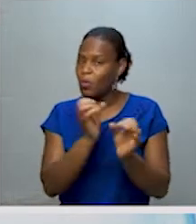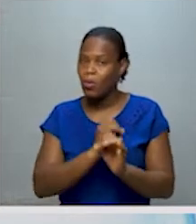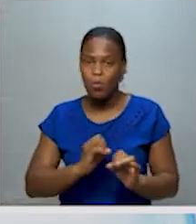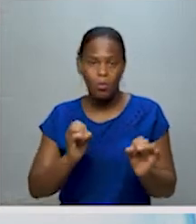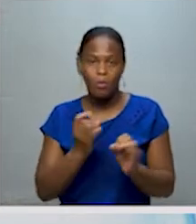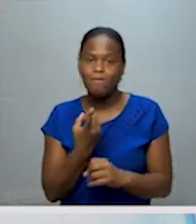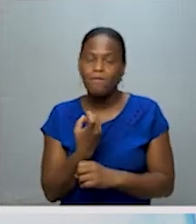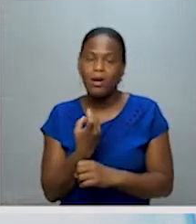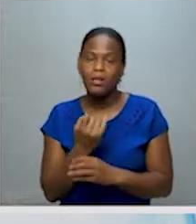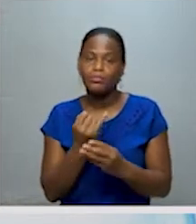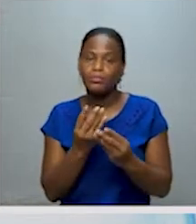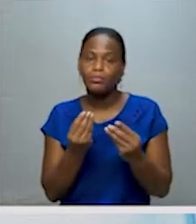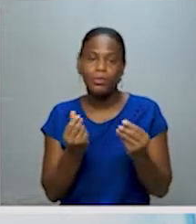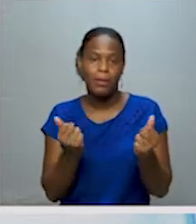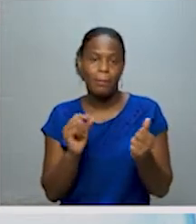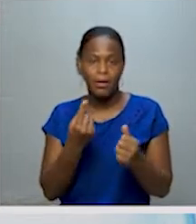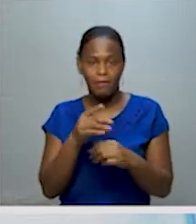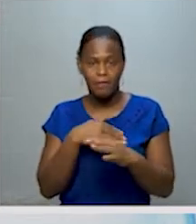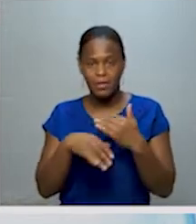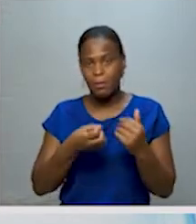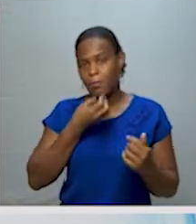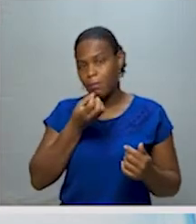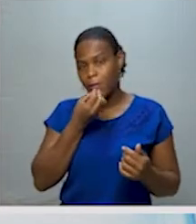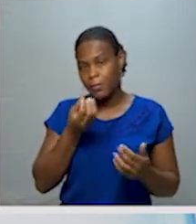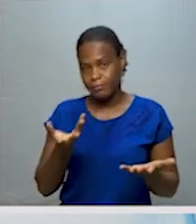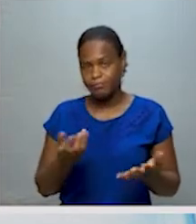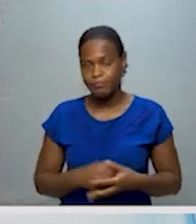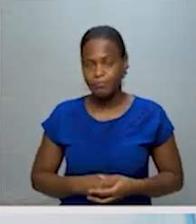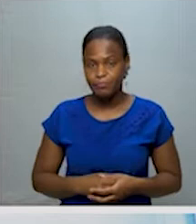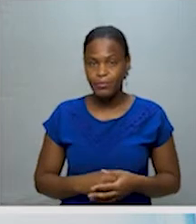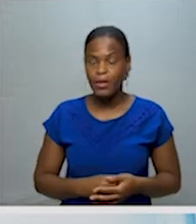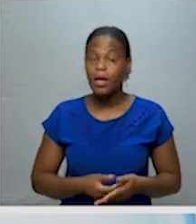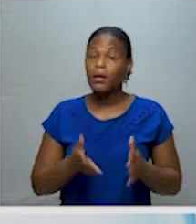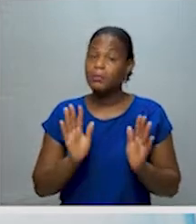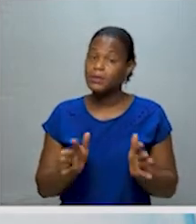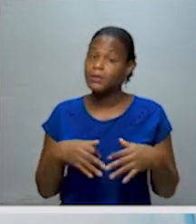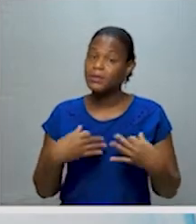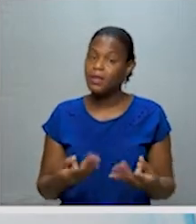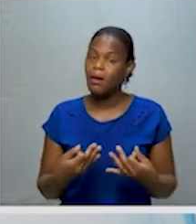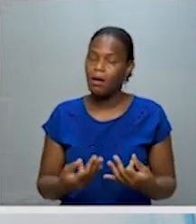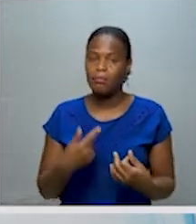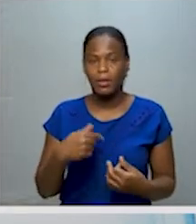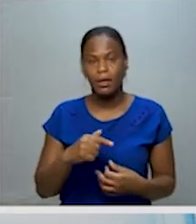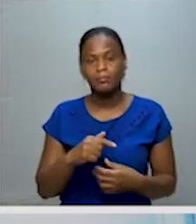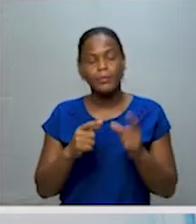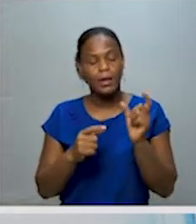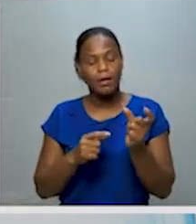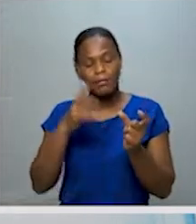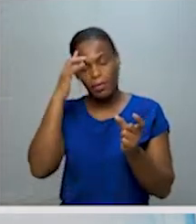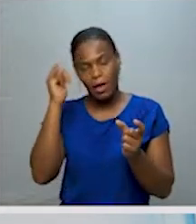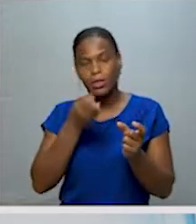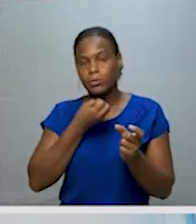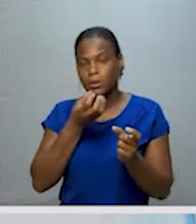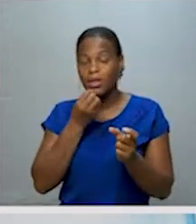temos o quê? Elementos para fazer a nossa argumentação. É preciso munir sempre de argumentos. O que é que nos dá